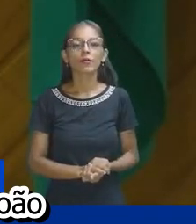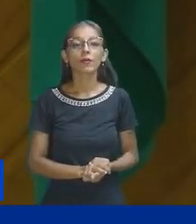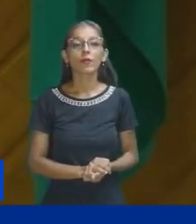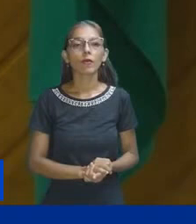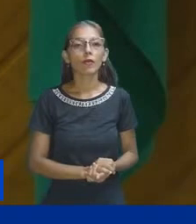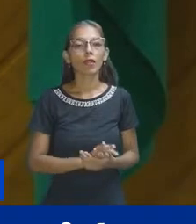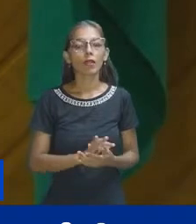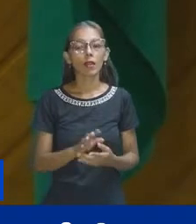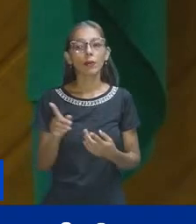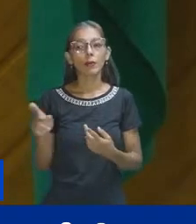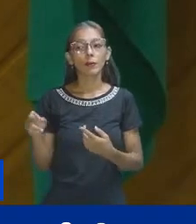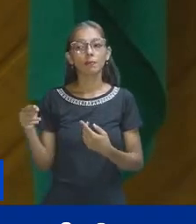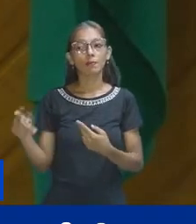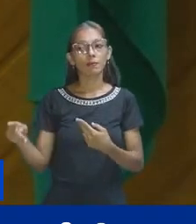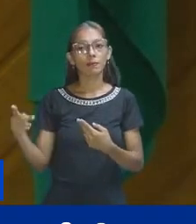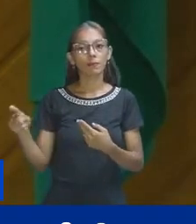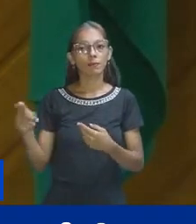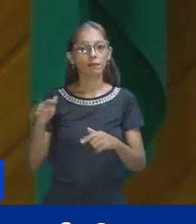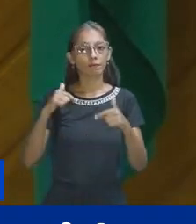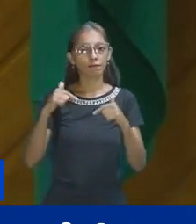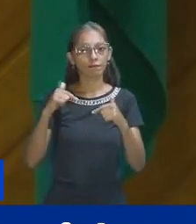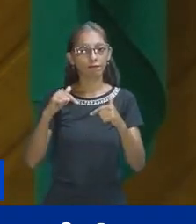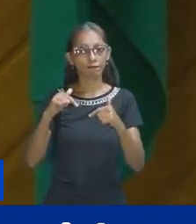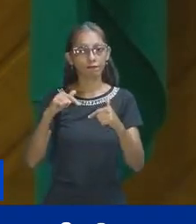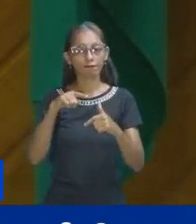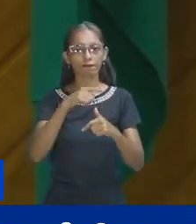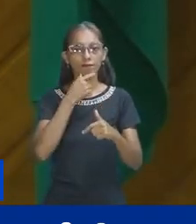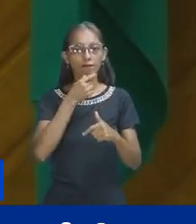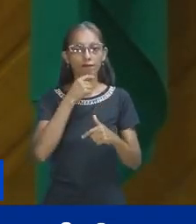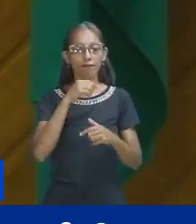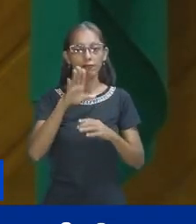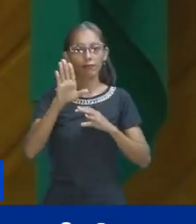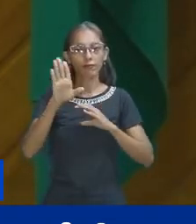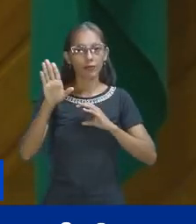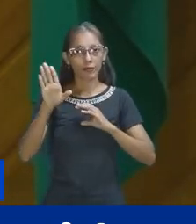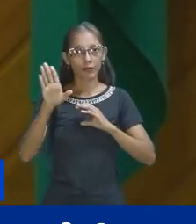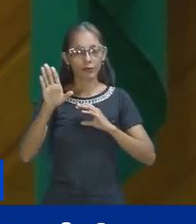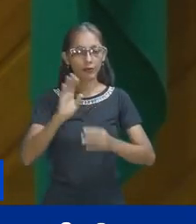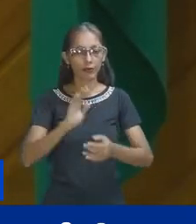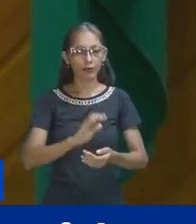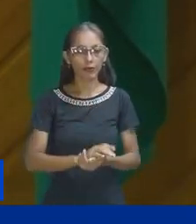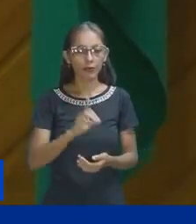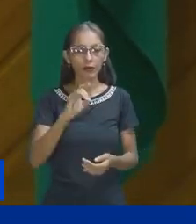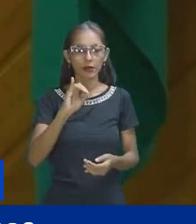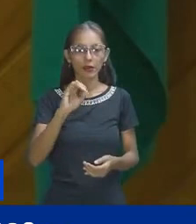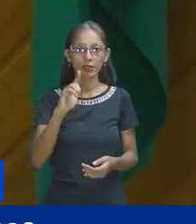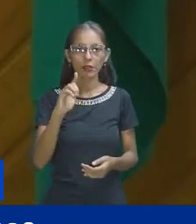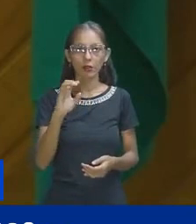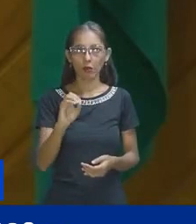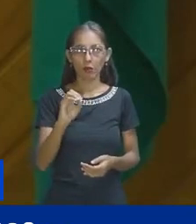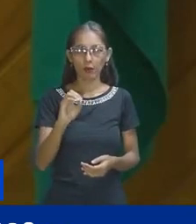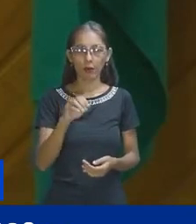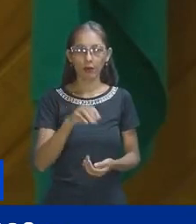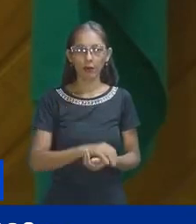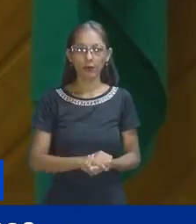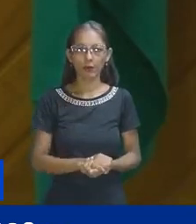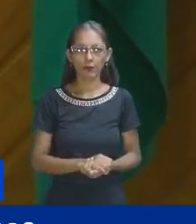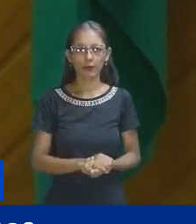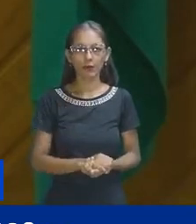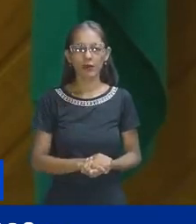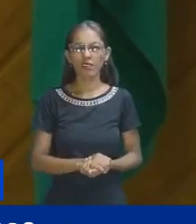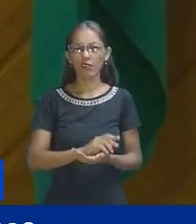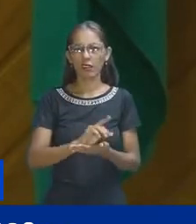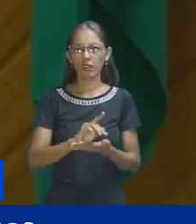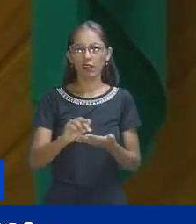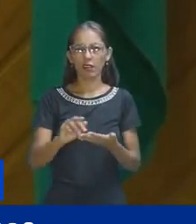Sênio, como resta bem evidenciado na apreensão dos santinhos e adesivos e também no teor dos próprios